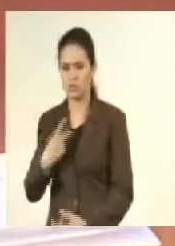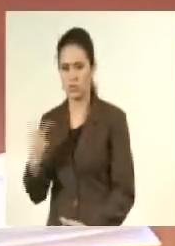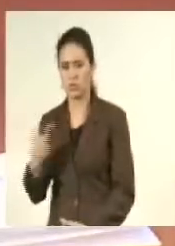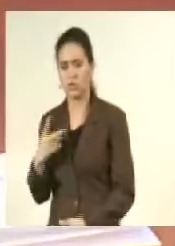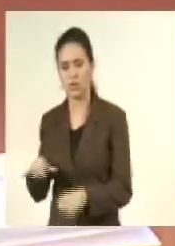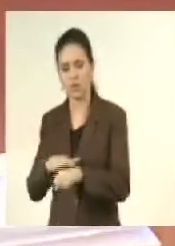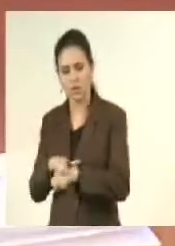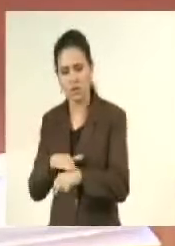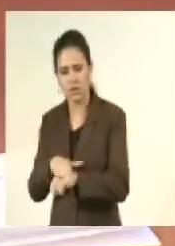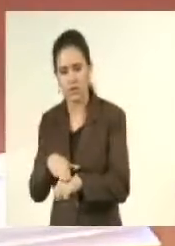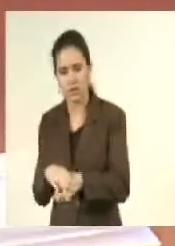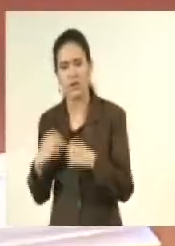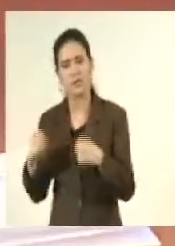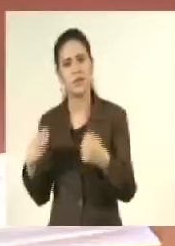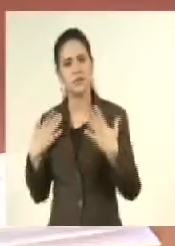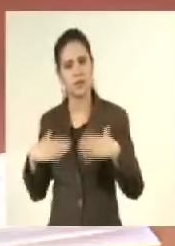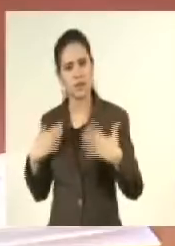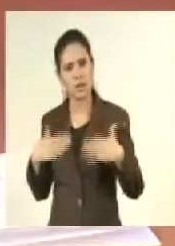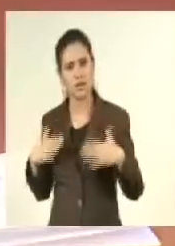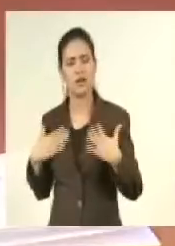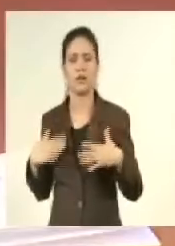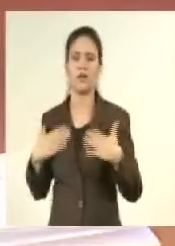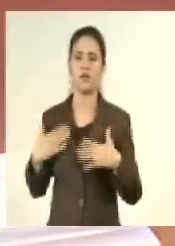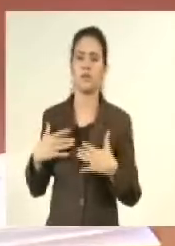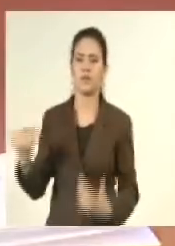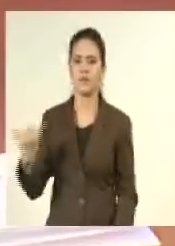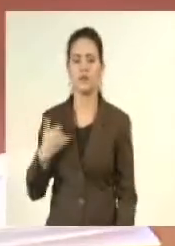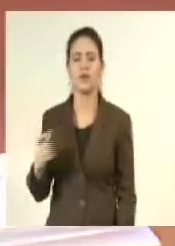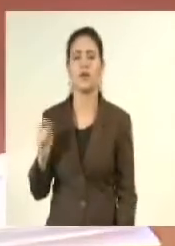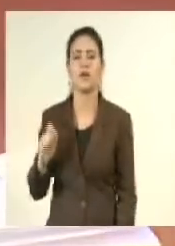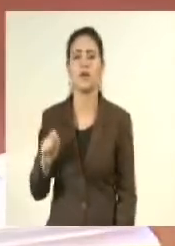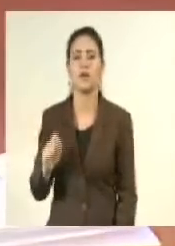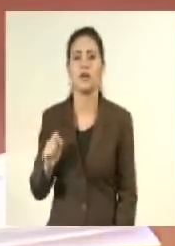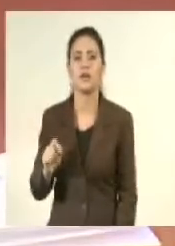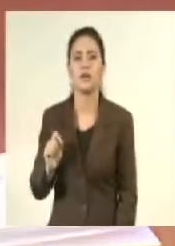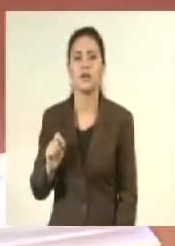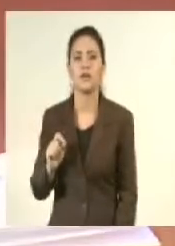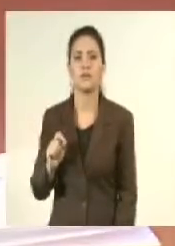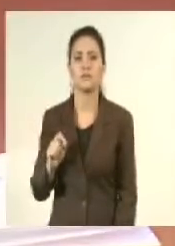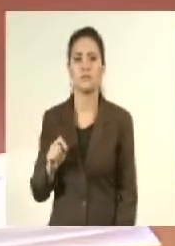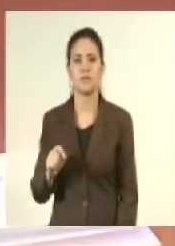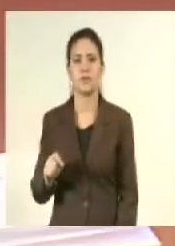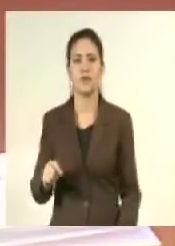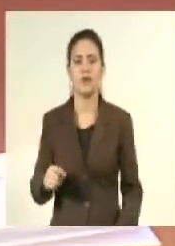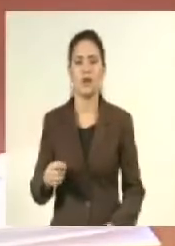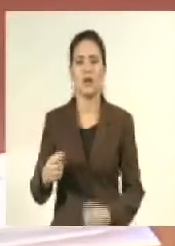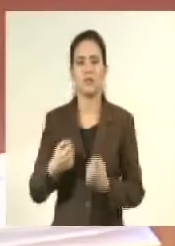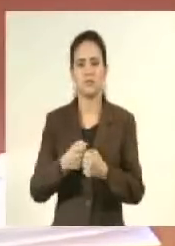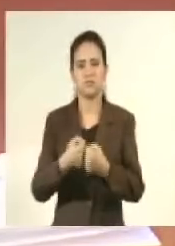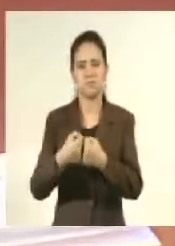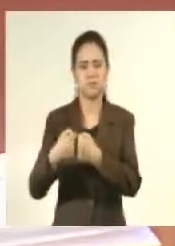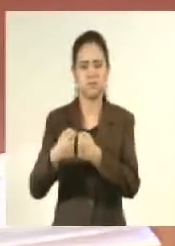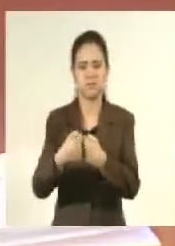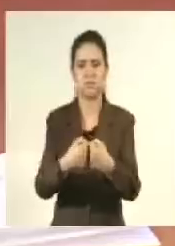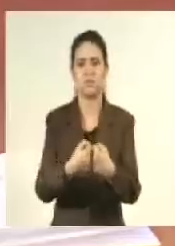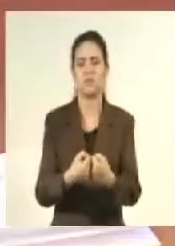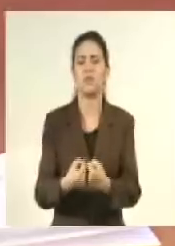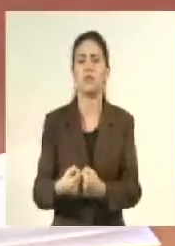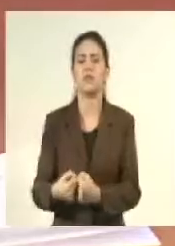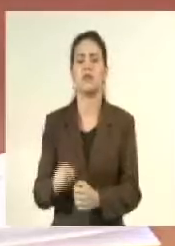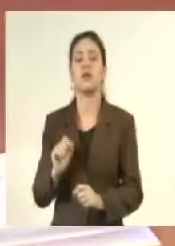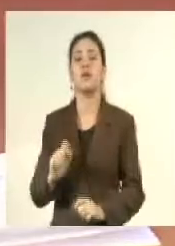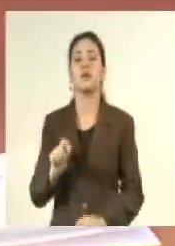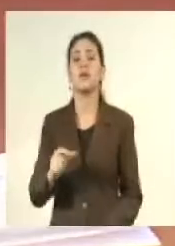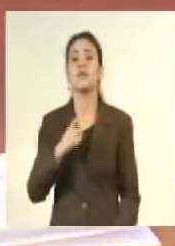que eu preciso ter mais calma e tudo, me disse que andou de trator numa fazenda que ele pousou, que tinha um desses